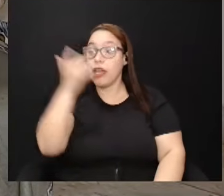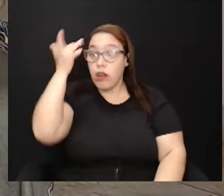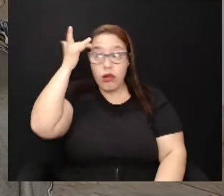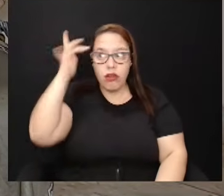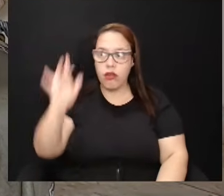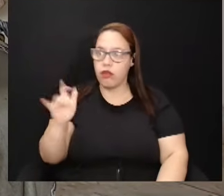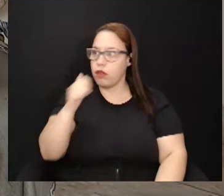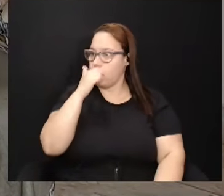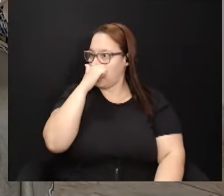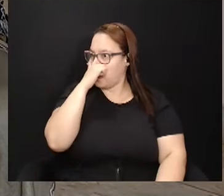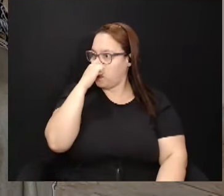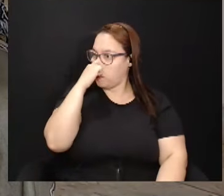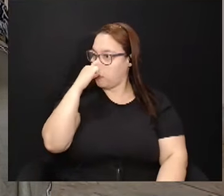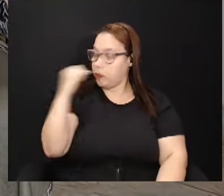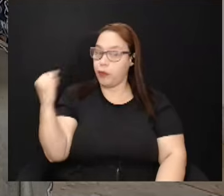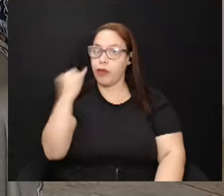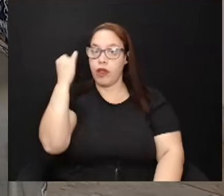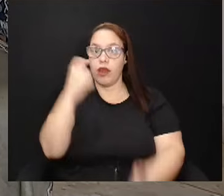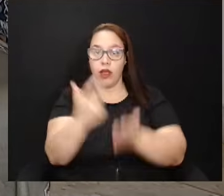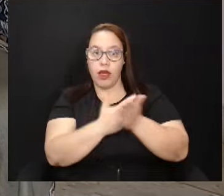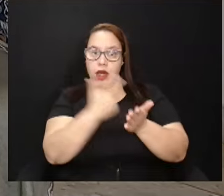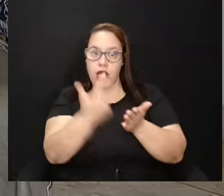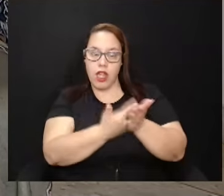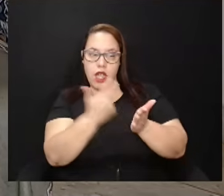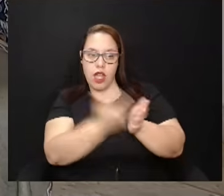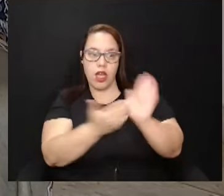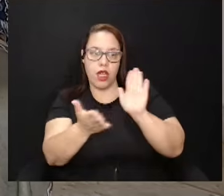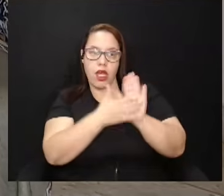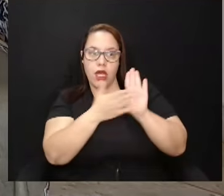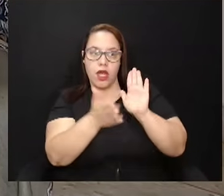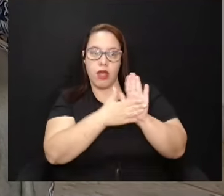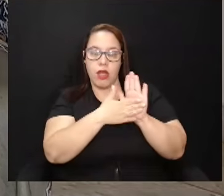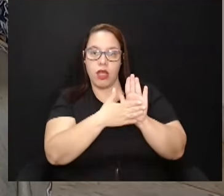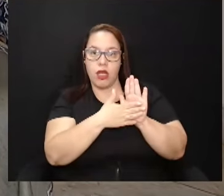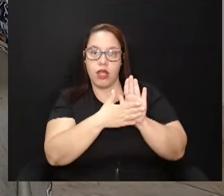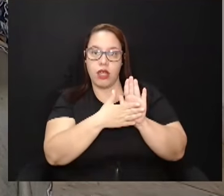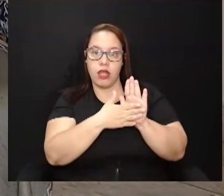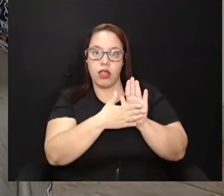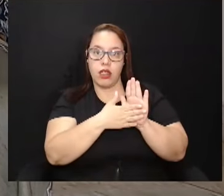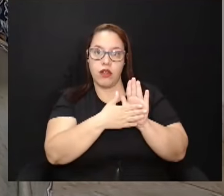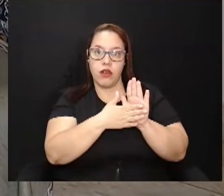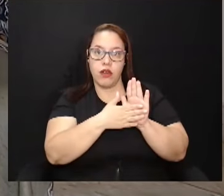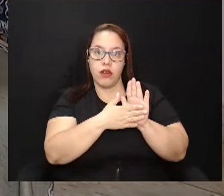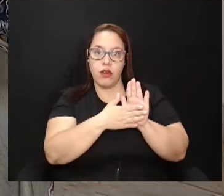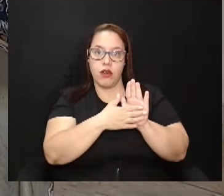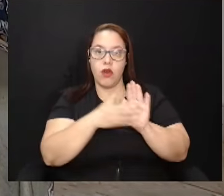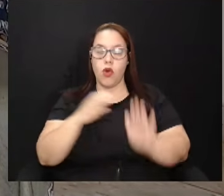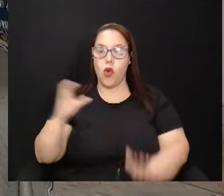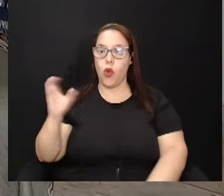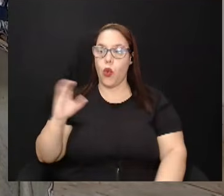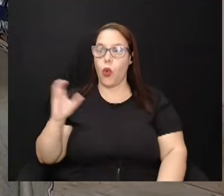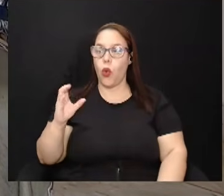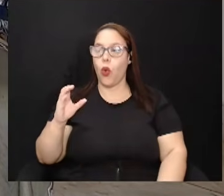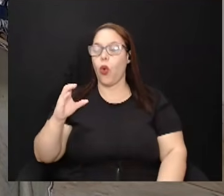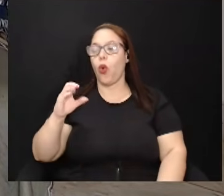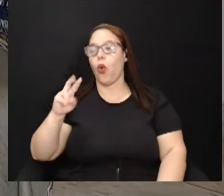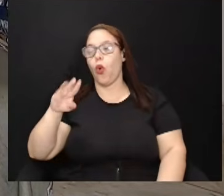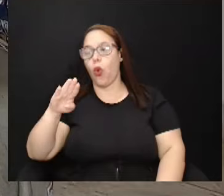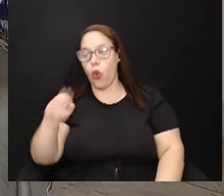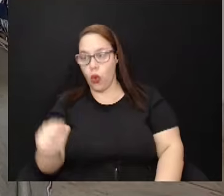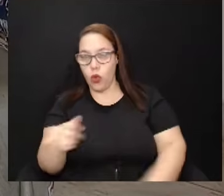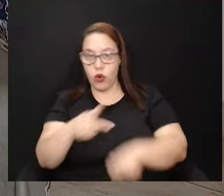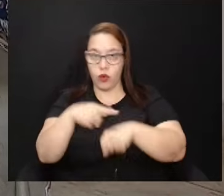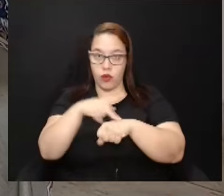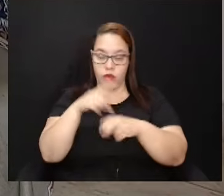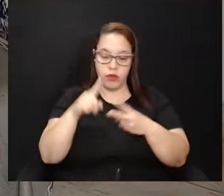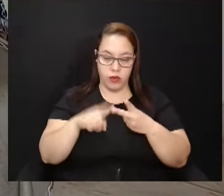importante aqueles jornais. Dali a pouquinho o pessoalzinho de Cuba me deu uma mão Dali a pouquinho o pessoal lá